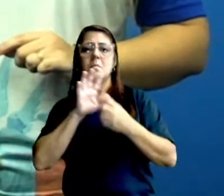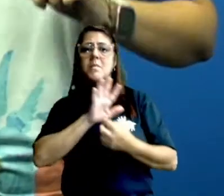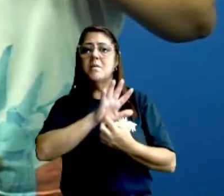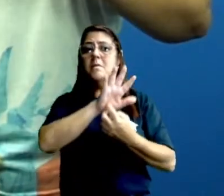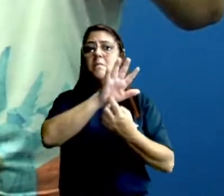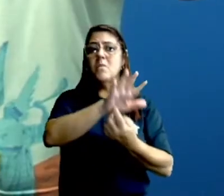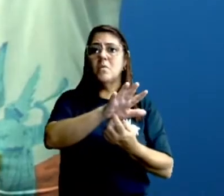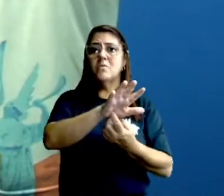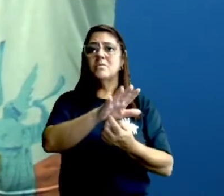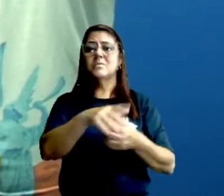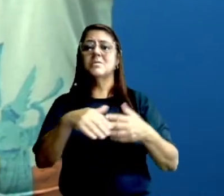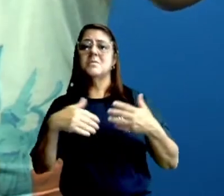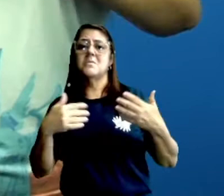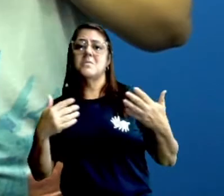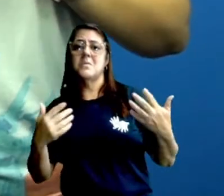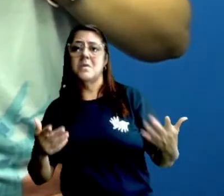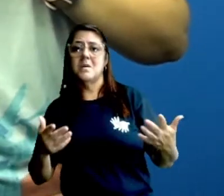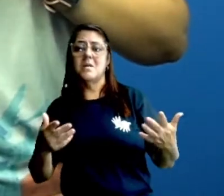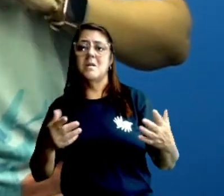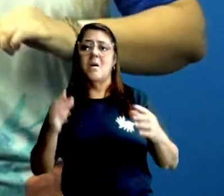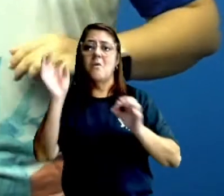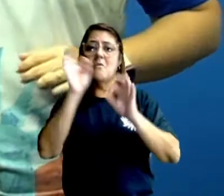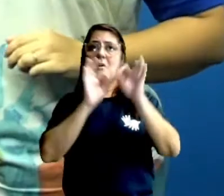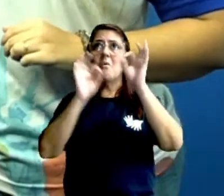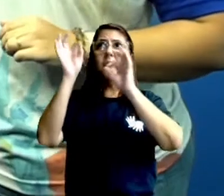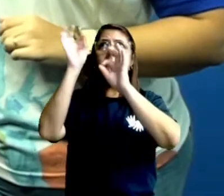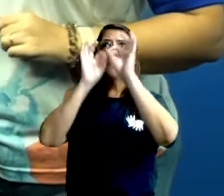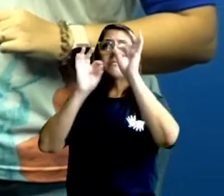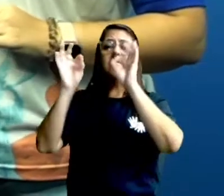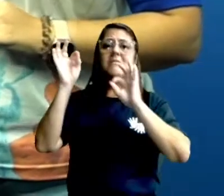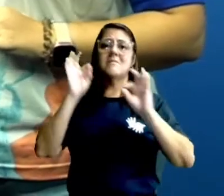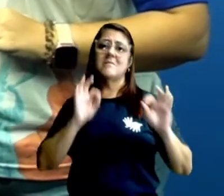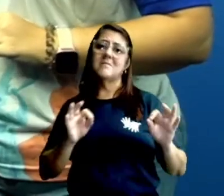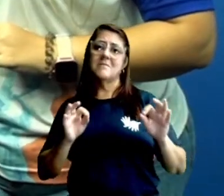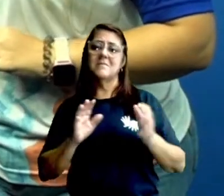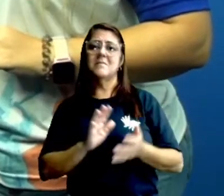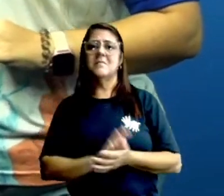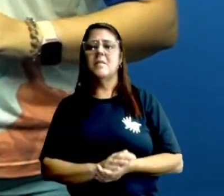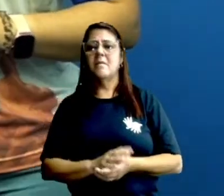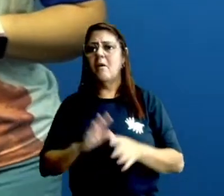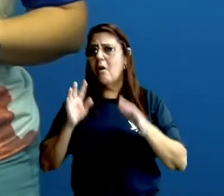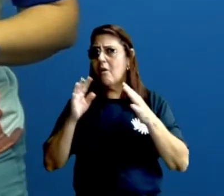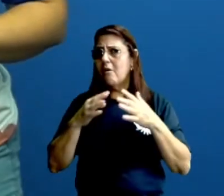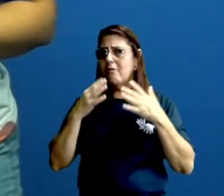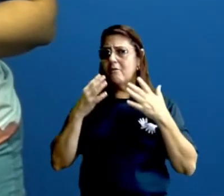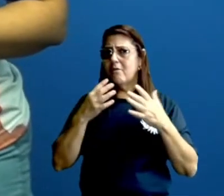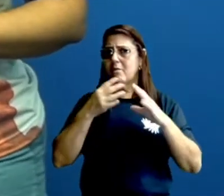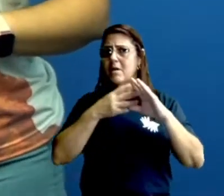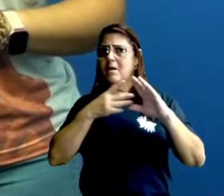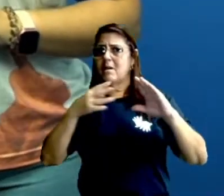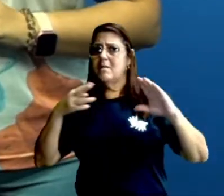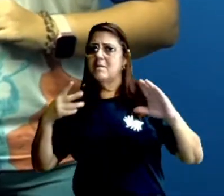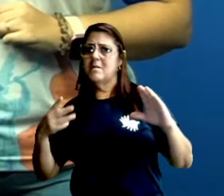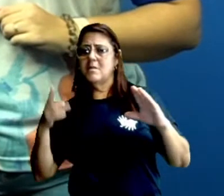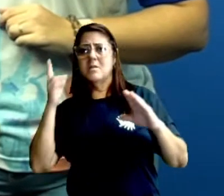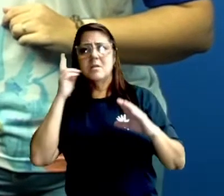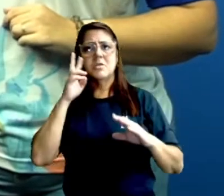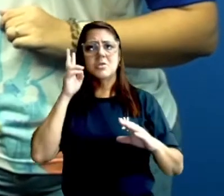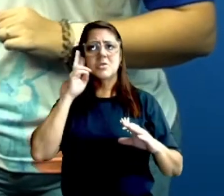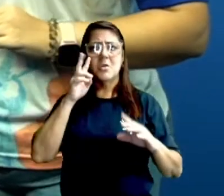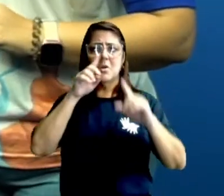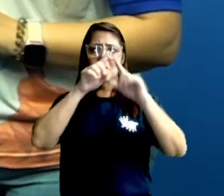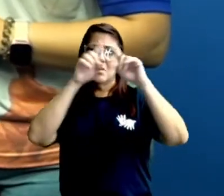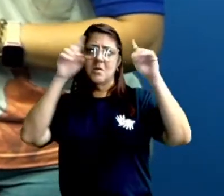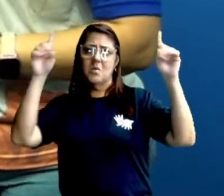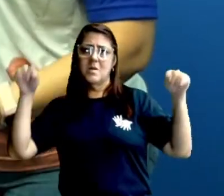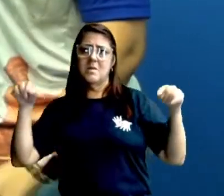aponta e qual a forma dele, tá? Vamos ver aqui outra característica da história em